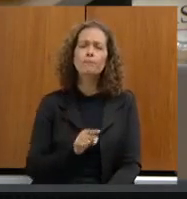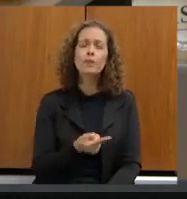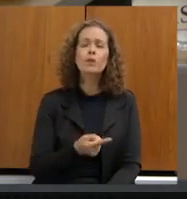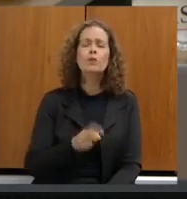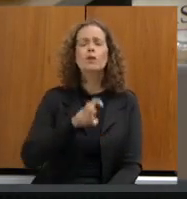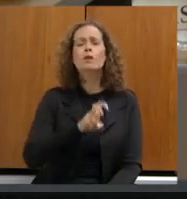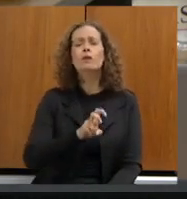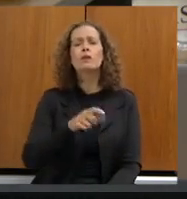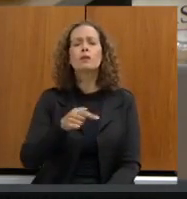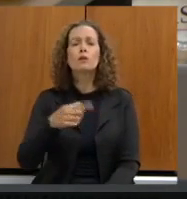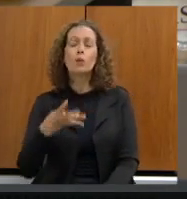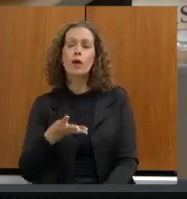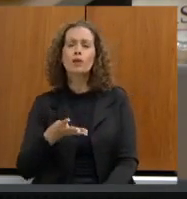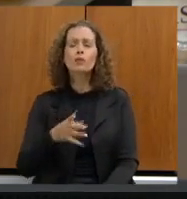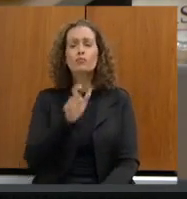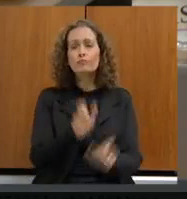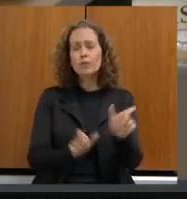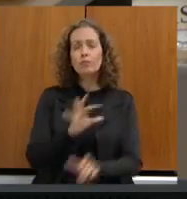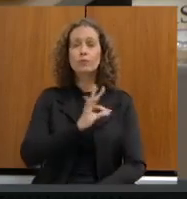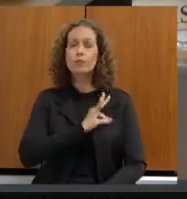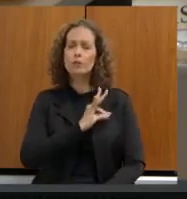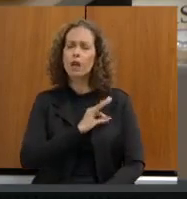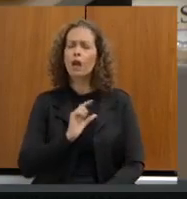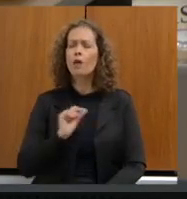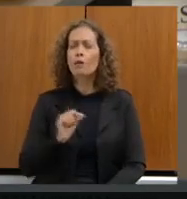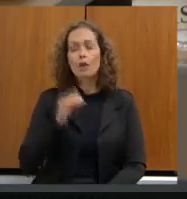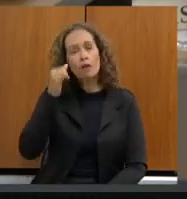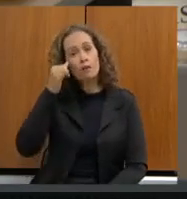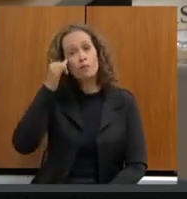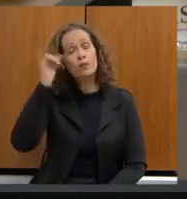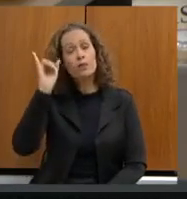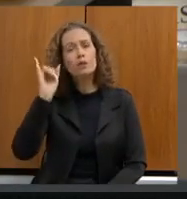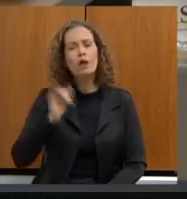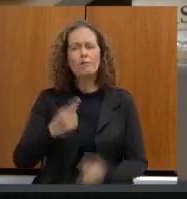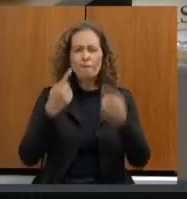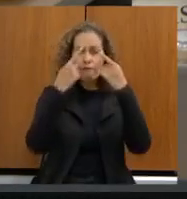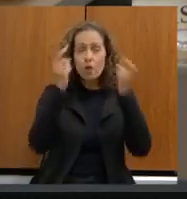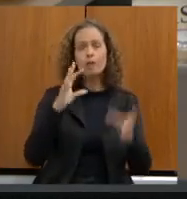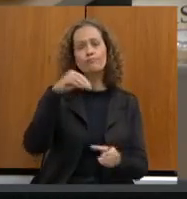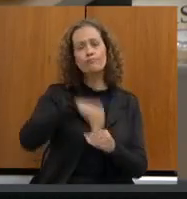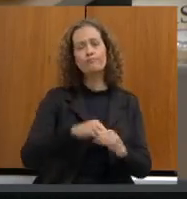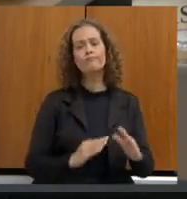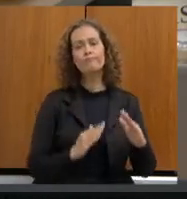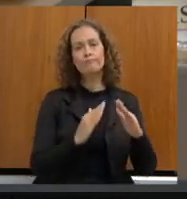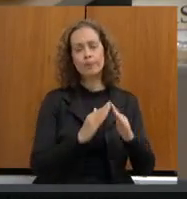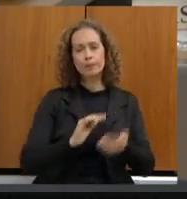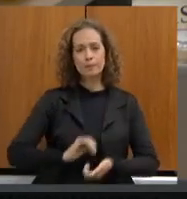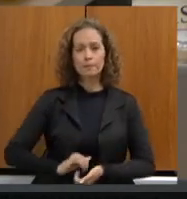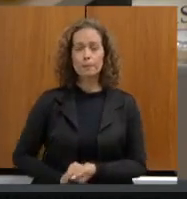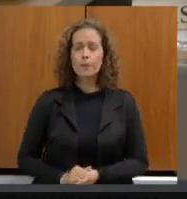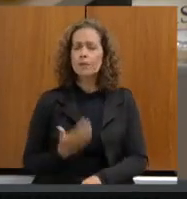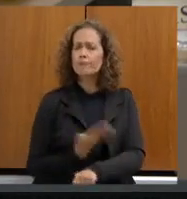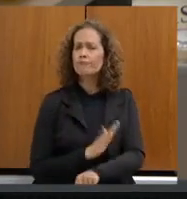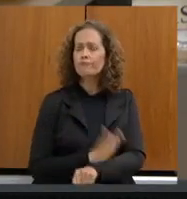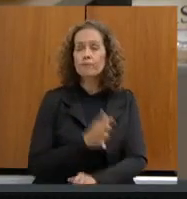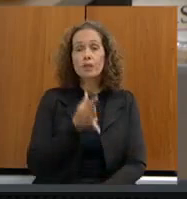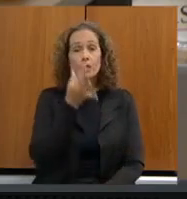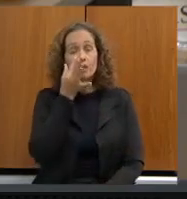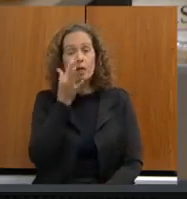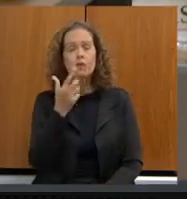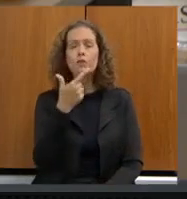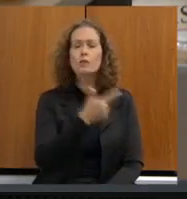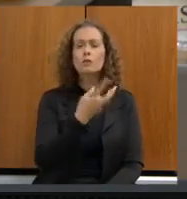policiais que com essa abordagem voltada para a prevenção à violenta do 61 e nós treinávamos presencial